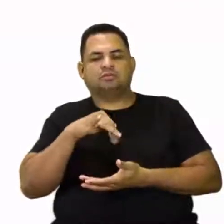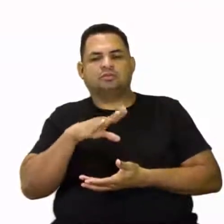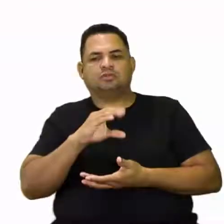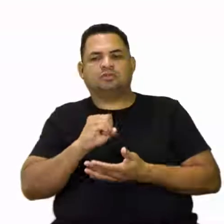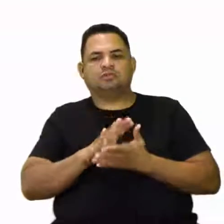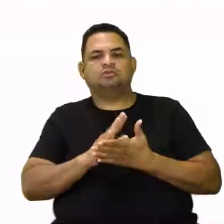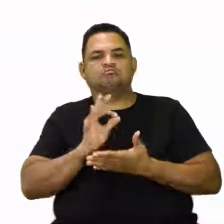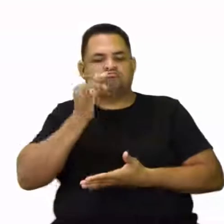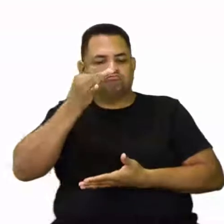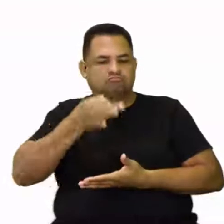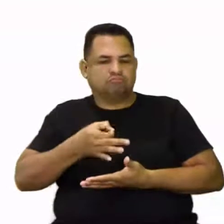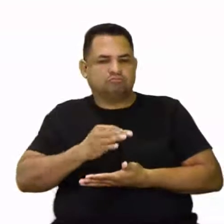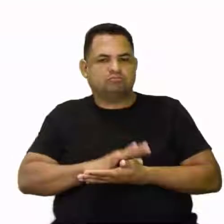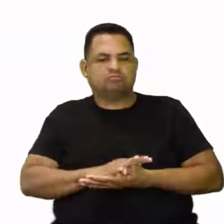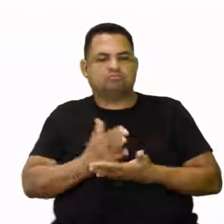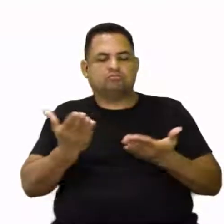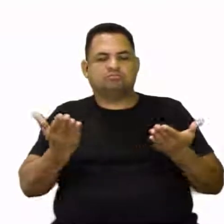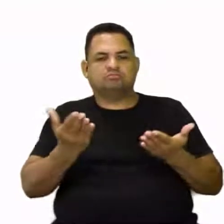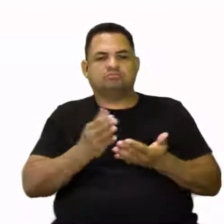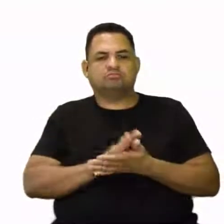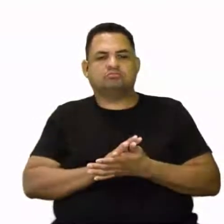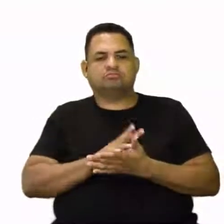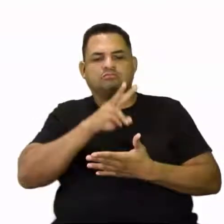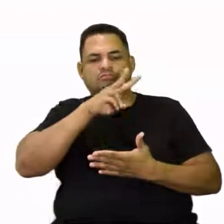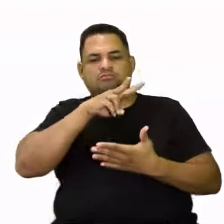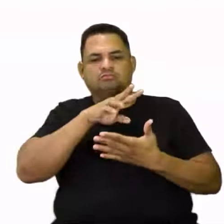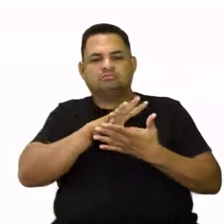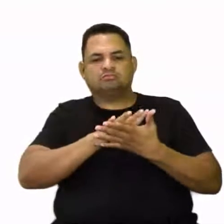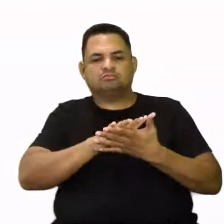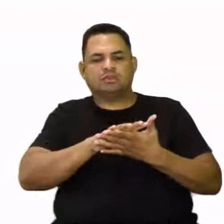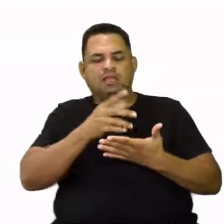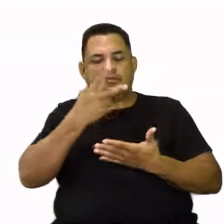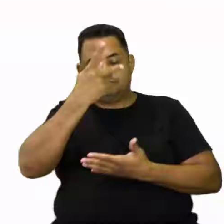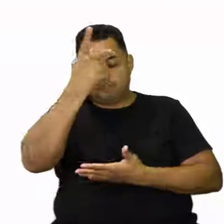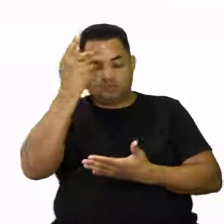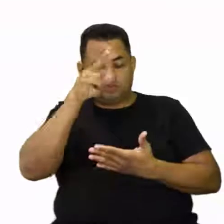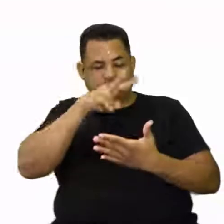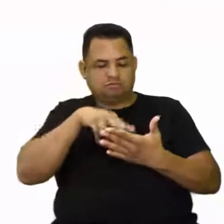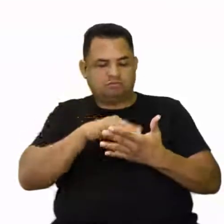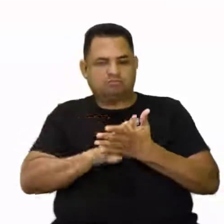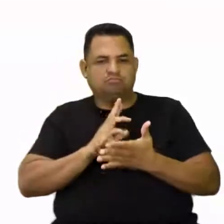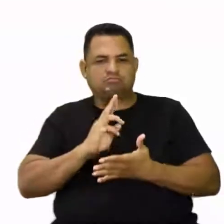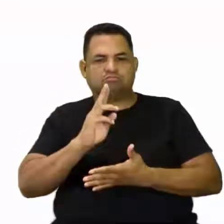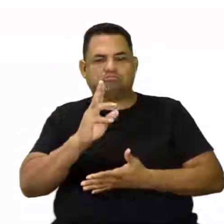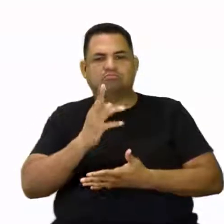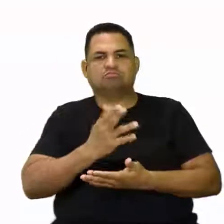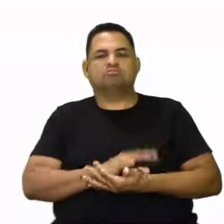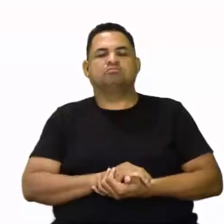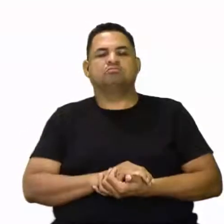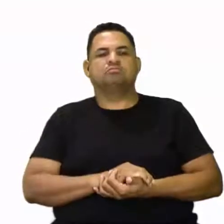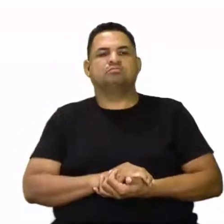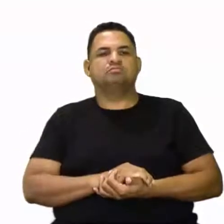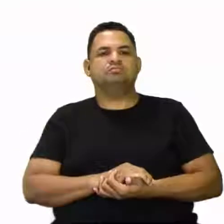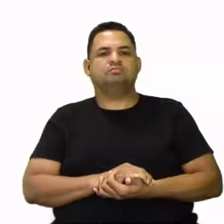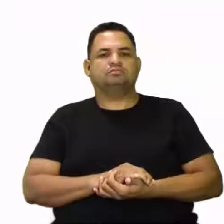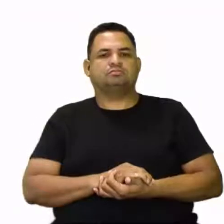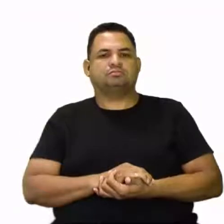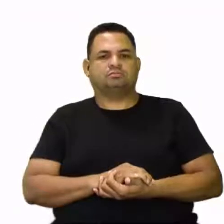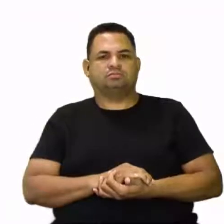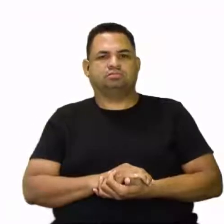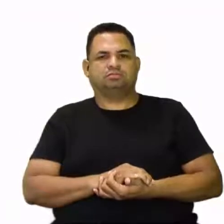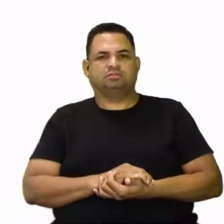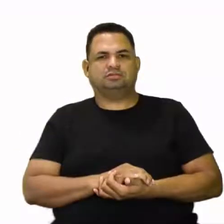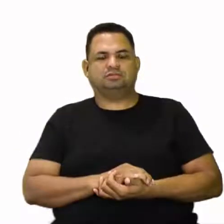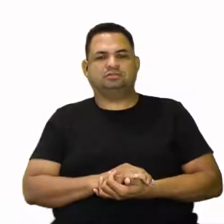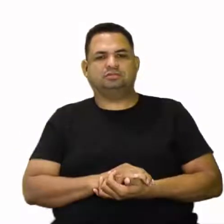de que dá certo. Isso. Então aí o leitor vai se empolgar mais ainda para continuar lendo. Muito bem. Agora